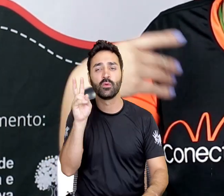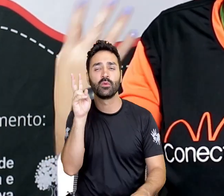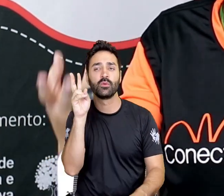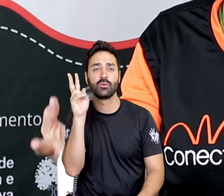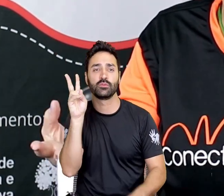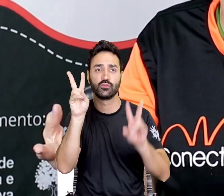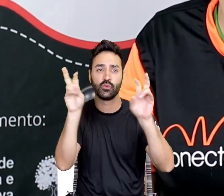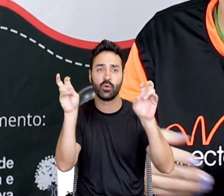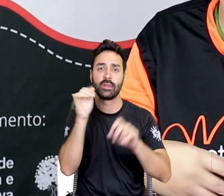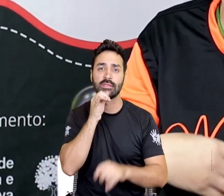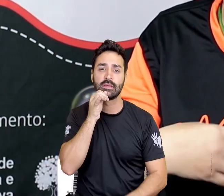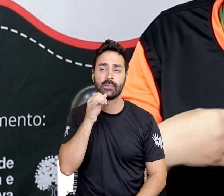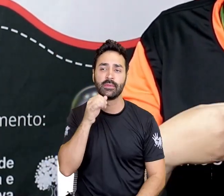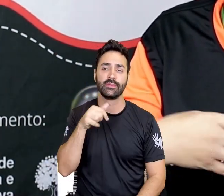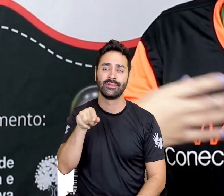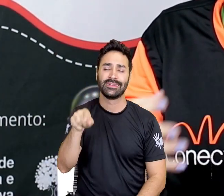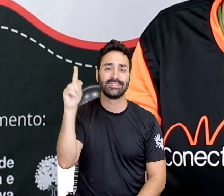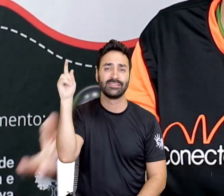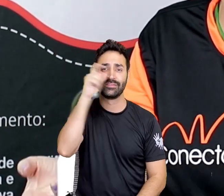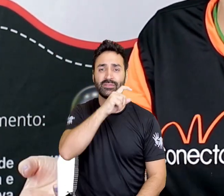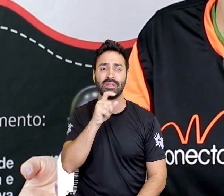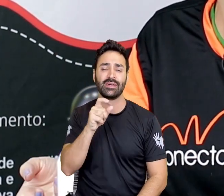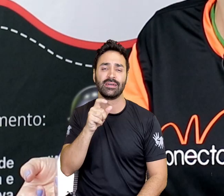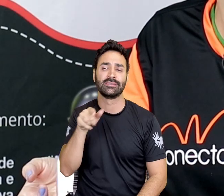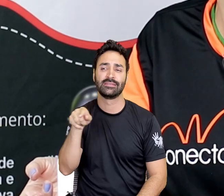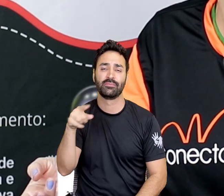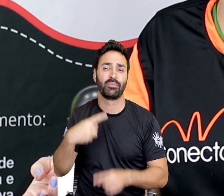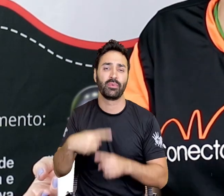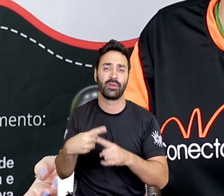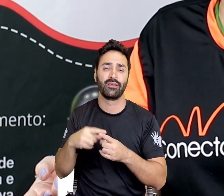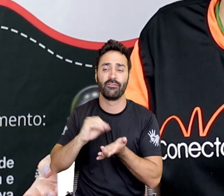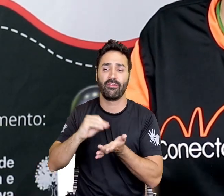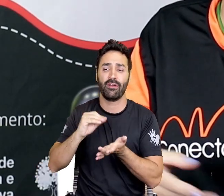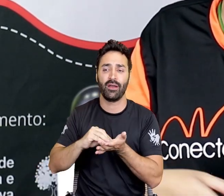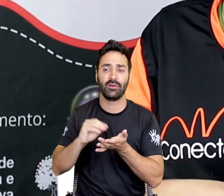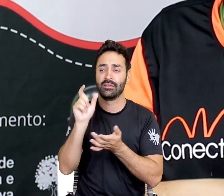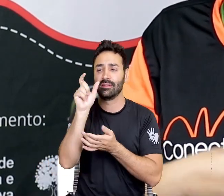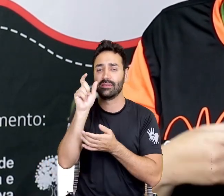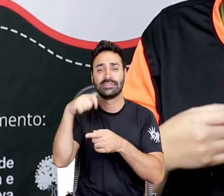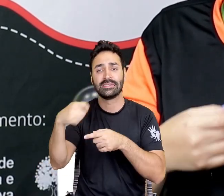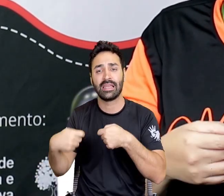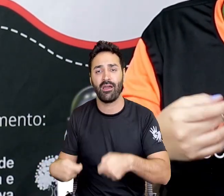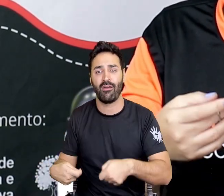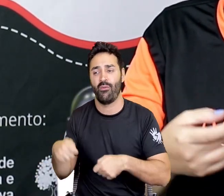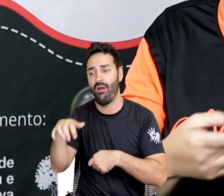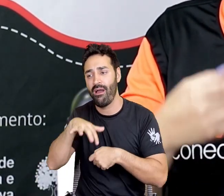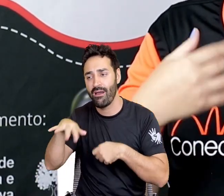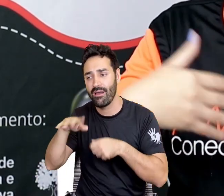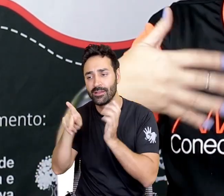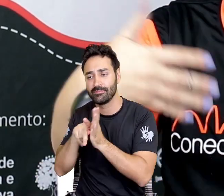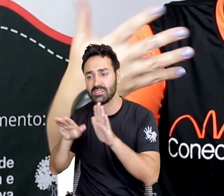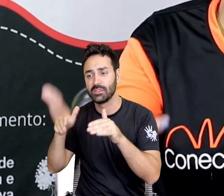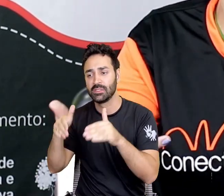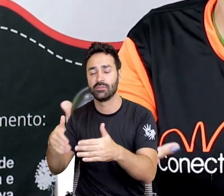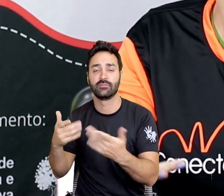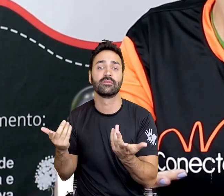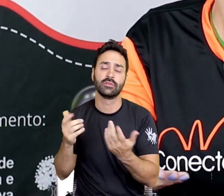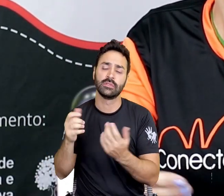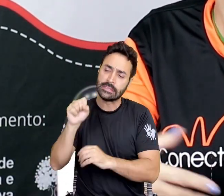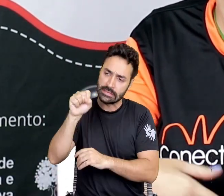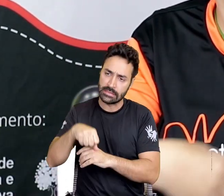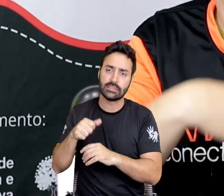dificuldade com os meus intérpretes porque não tem uma terminologia específica. Mas muitas vezes é porque aquela terminologia ela ainda está em